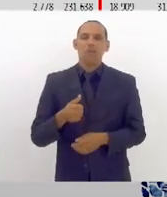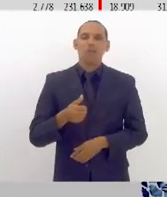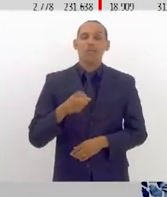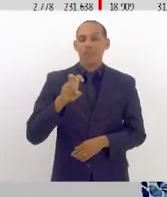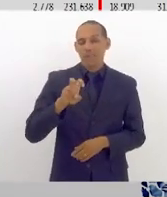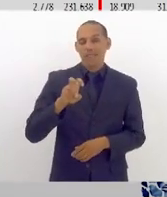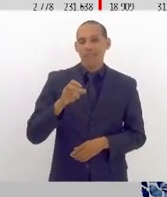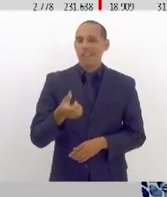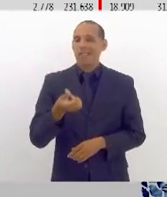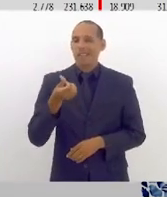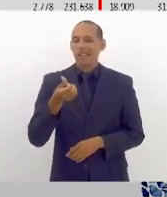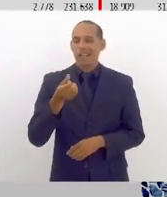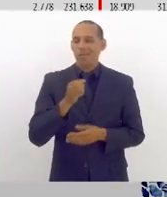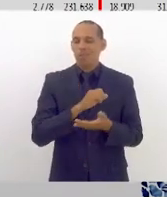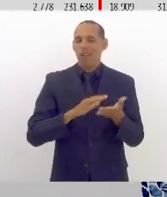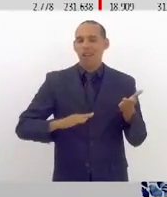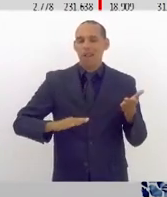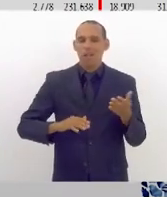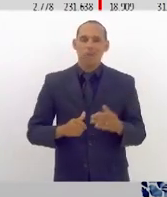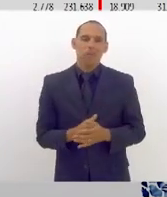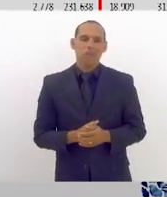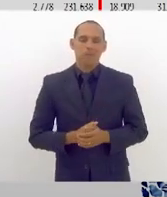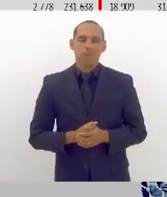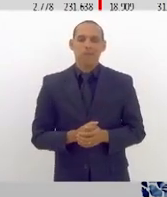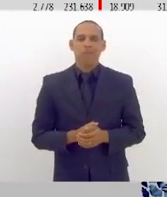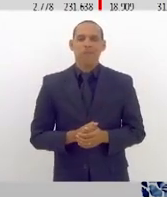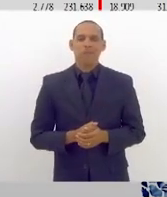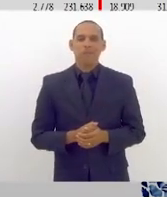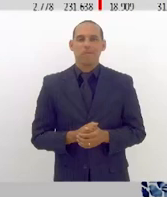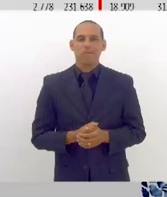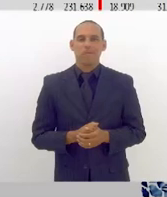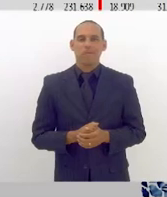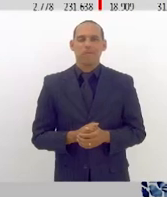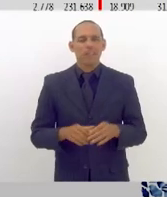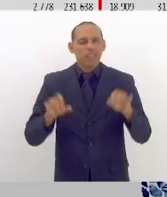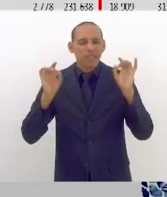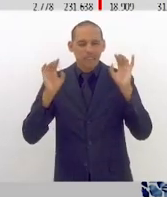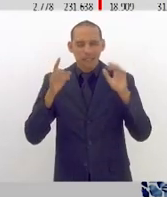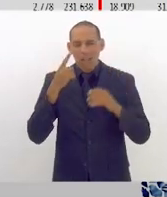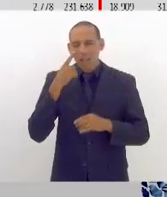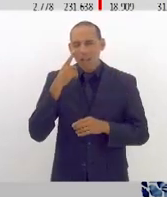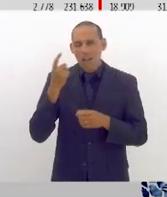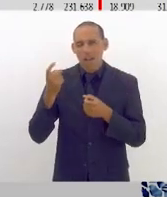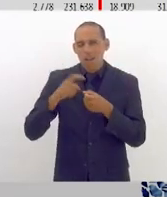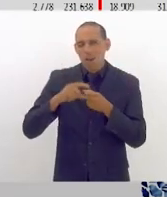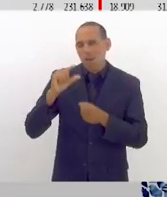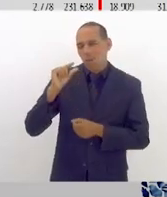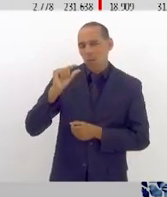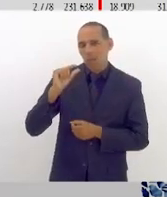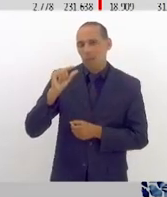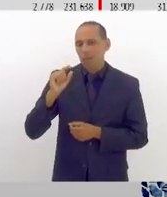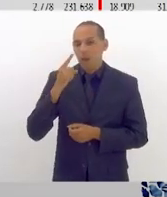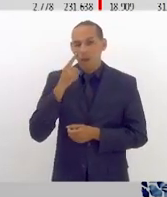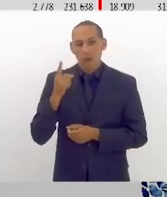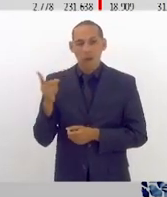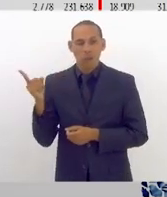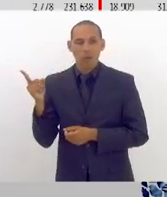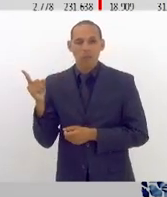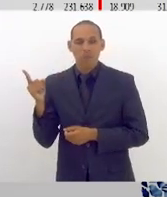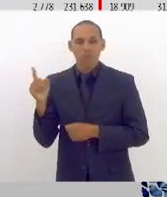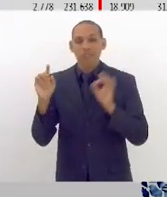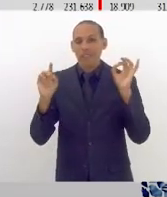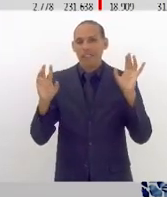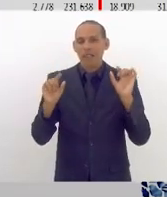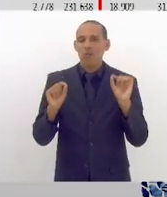56 atividades a linha em destaque volta só um pouquinho é em destaque ali